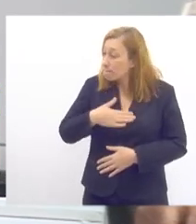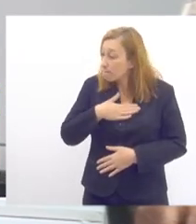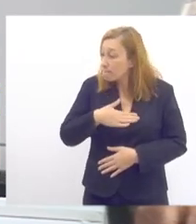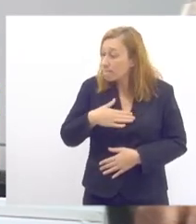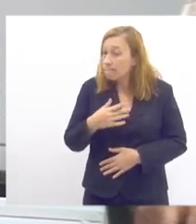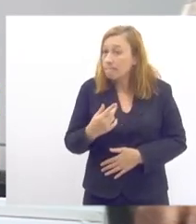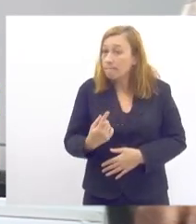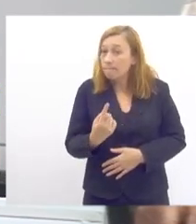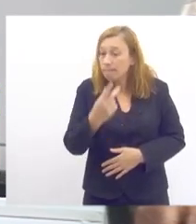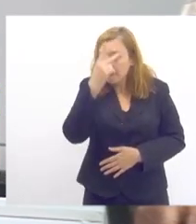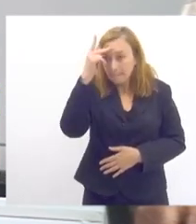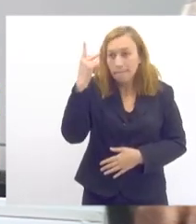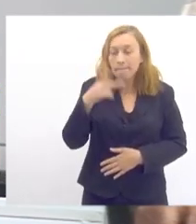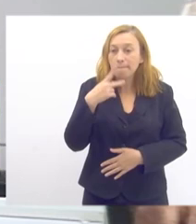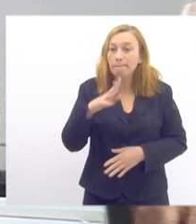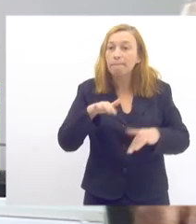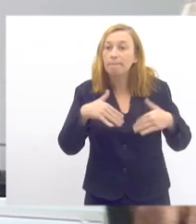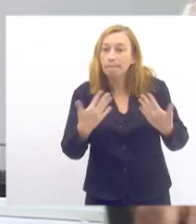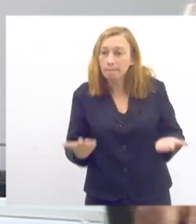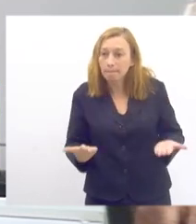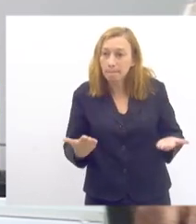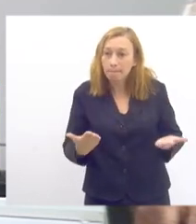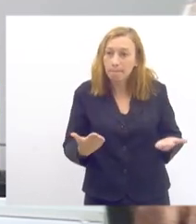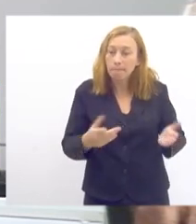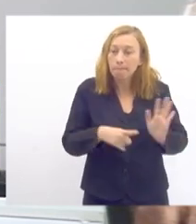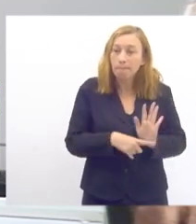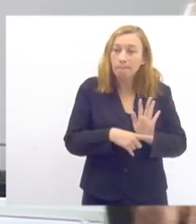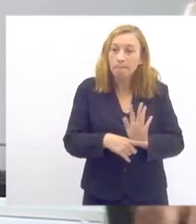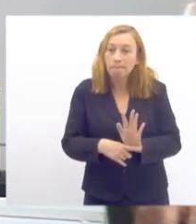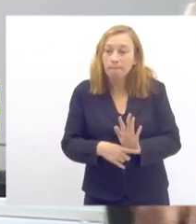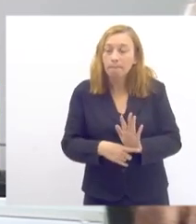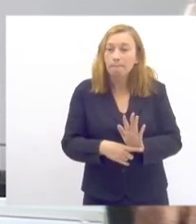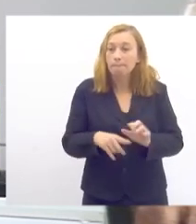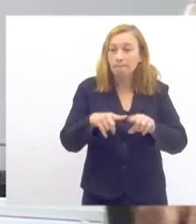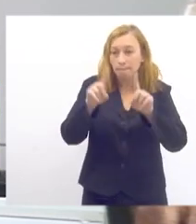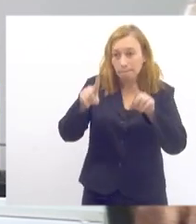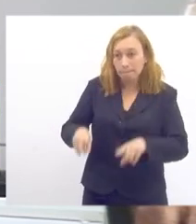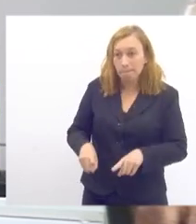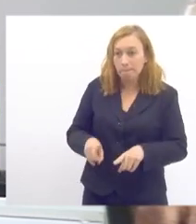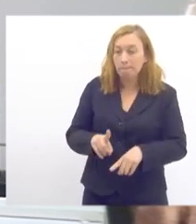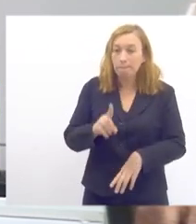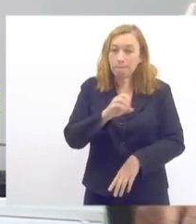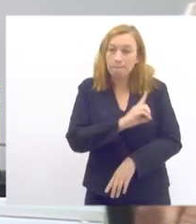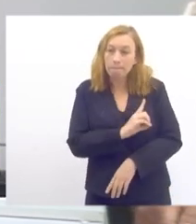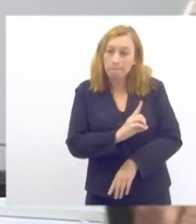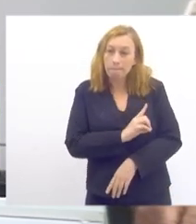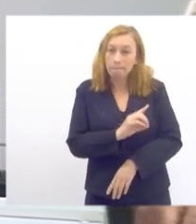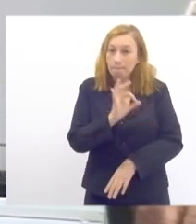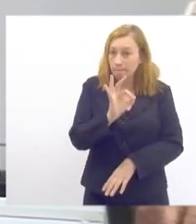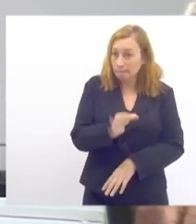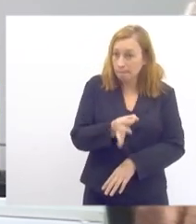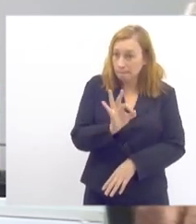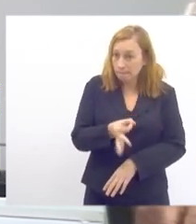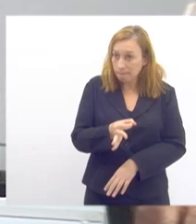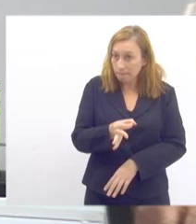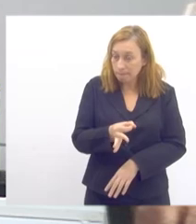alguém apontasse qual foi o benefício do servidor do Detran, que possível, legal